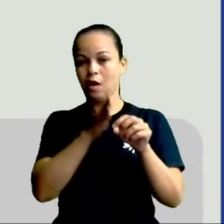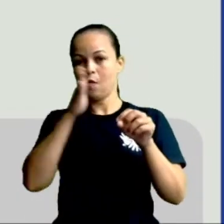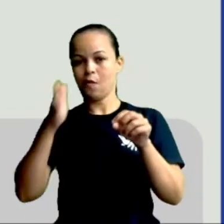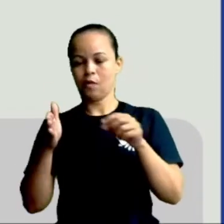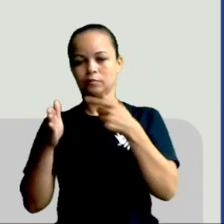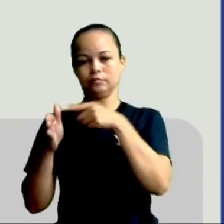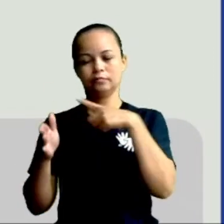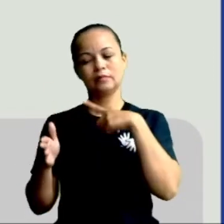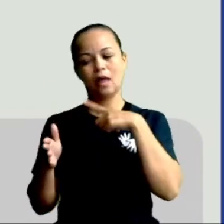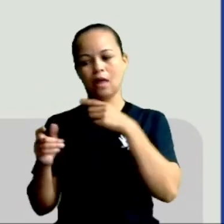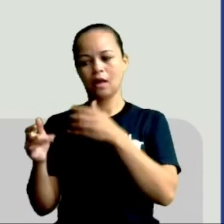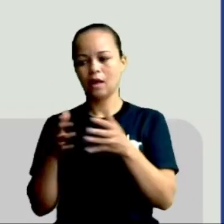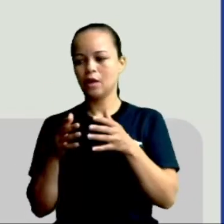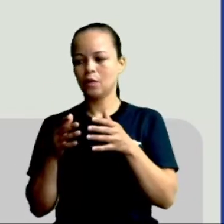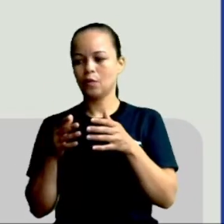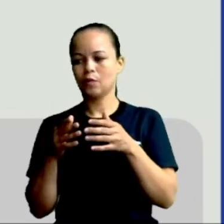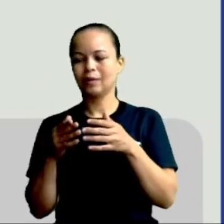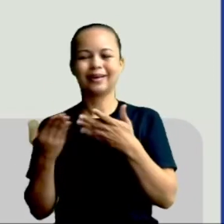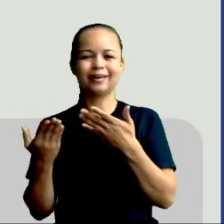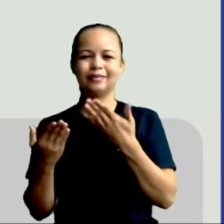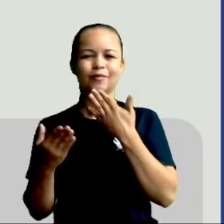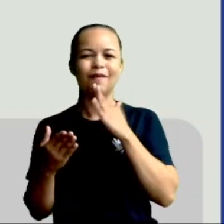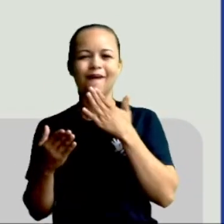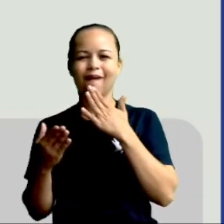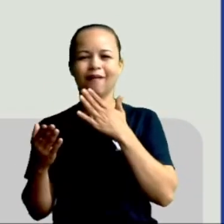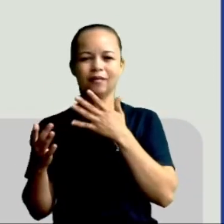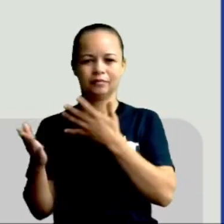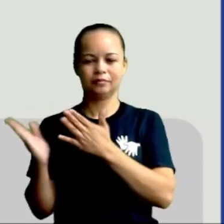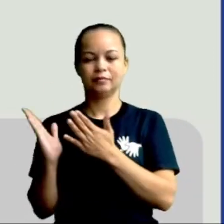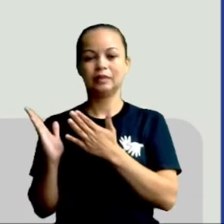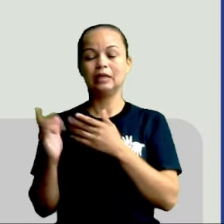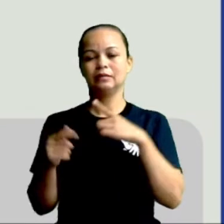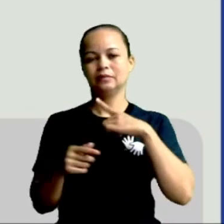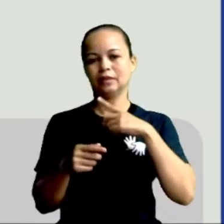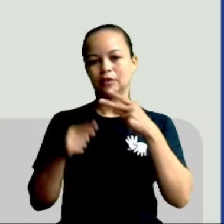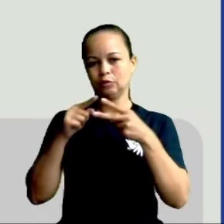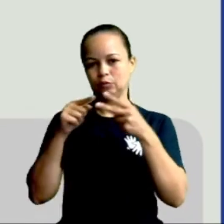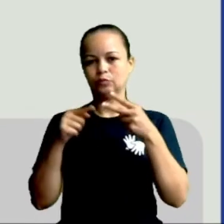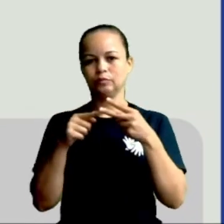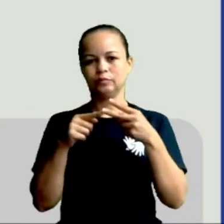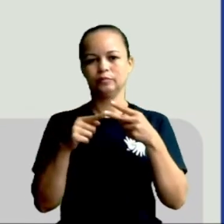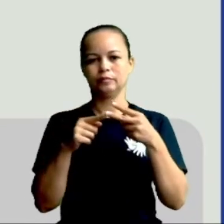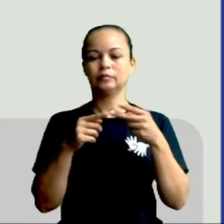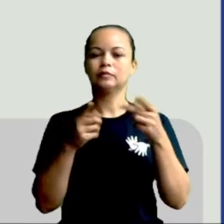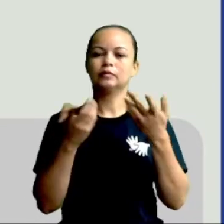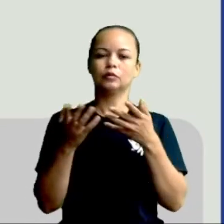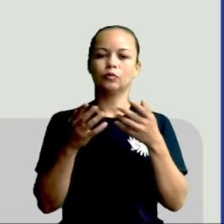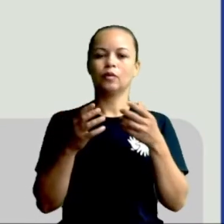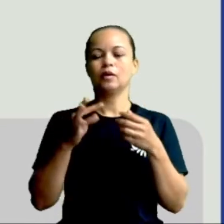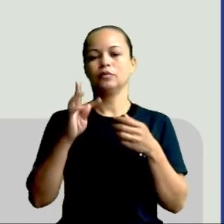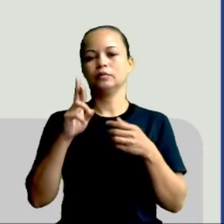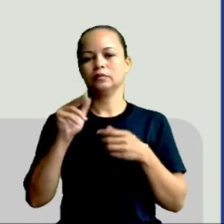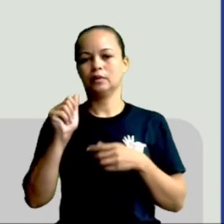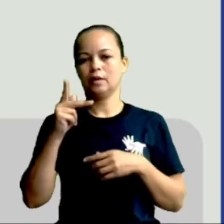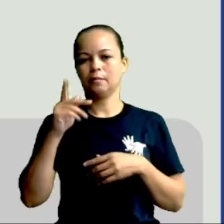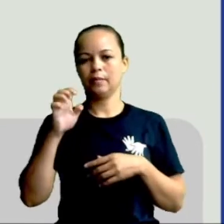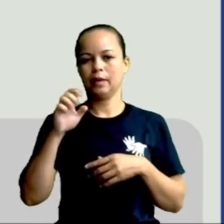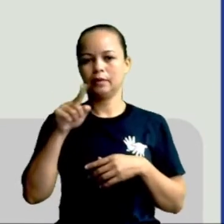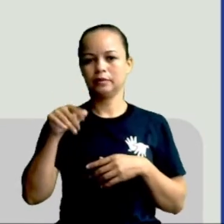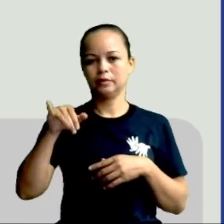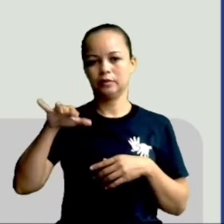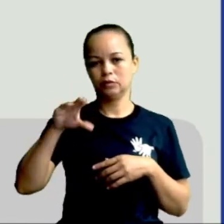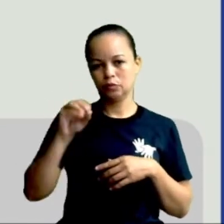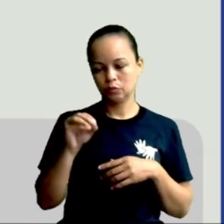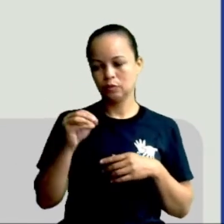o quadrilátero que ele não é regular. Então, tem duas figuras aí. Uma é o trapézio e a